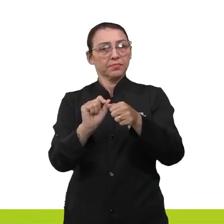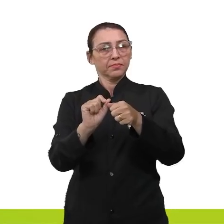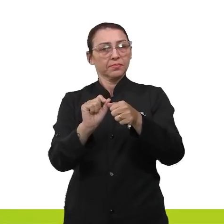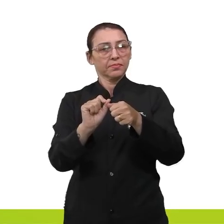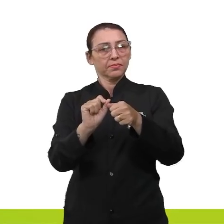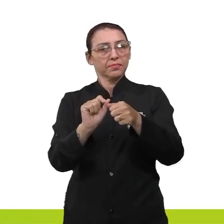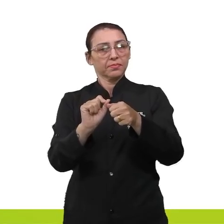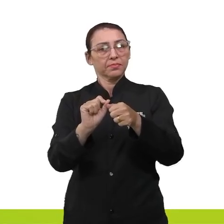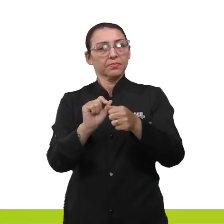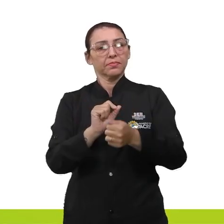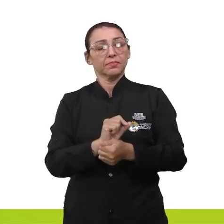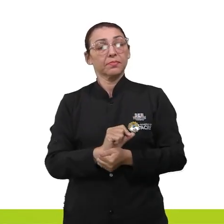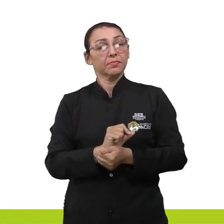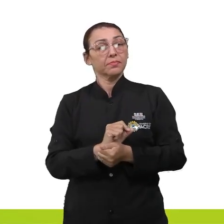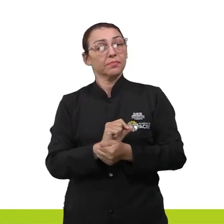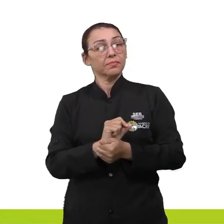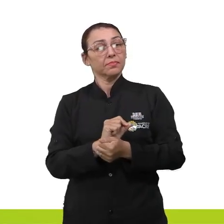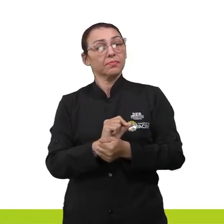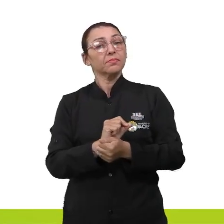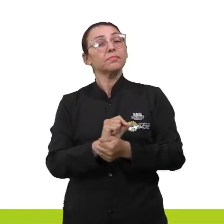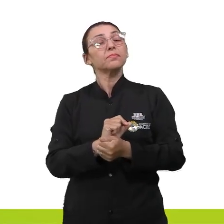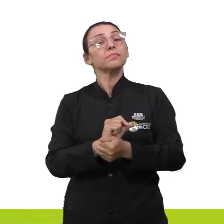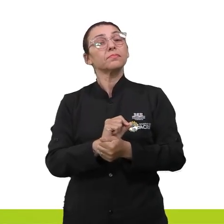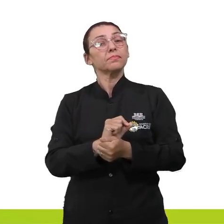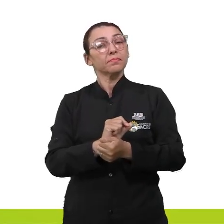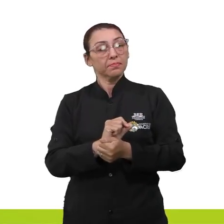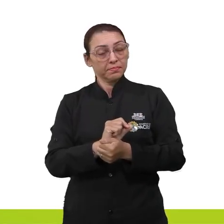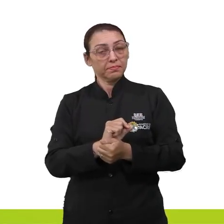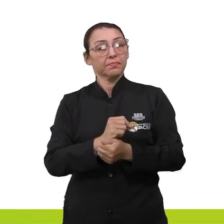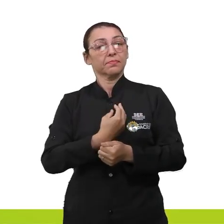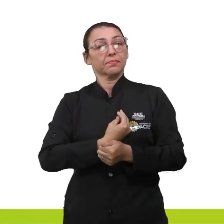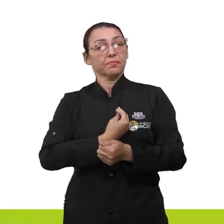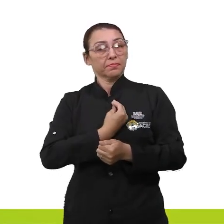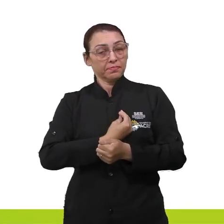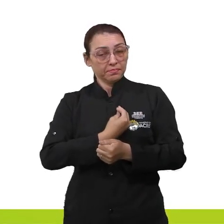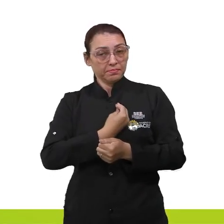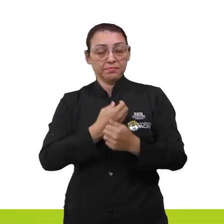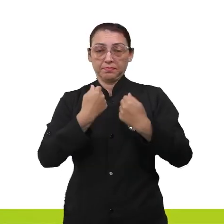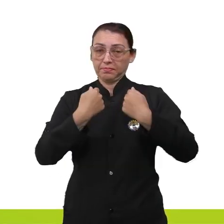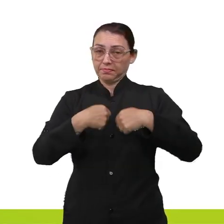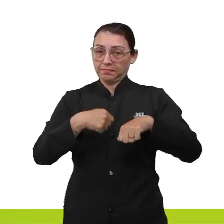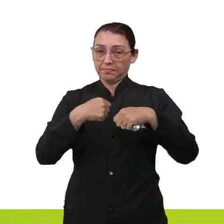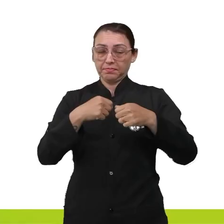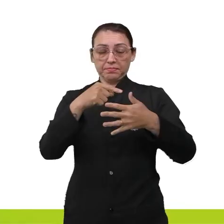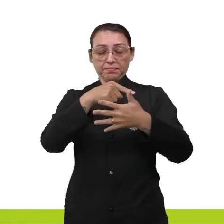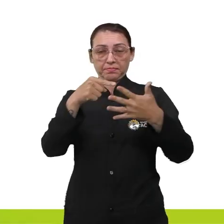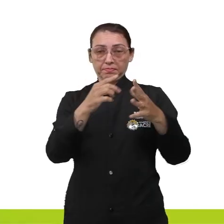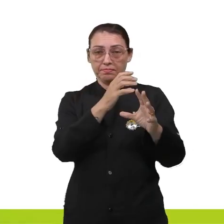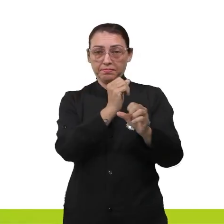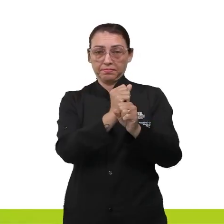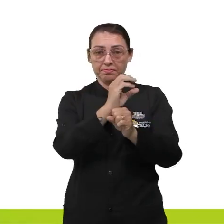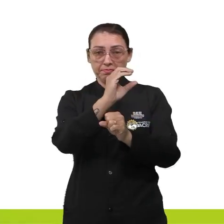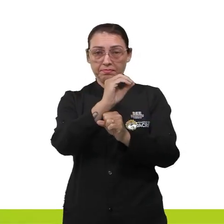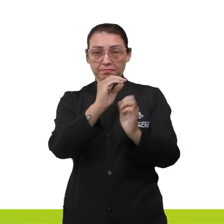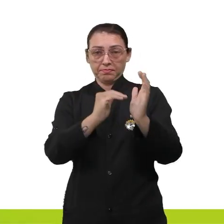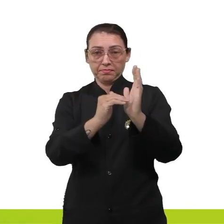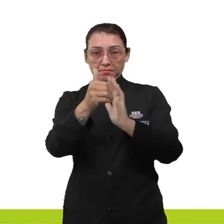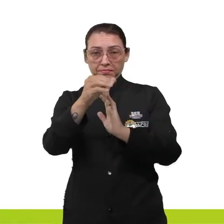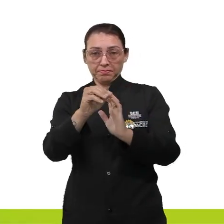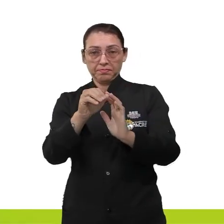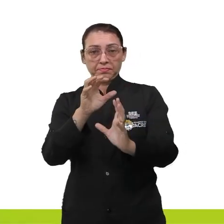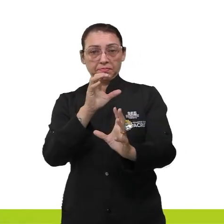de redação. Ela é uma parte obrigatória da prova de linguagens que tem a pontuação de 0 a